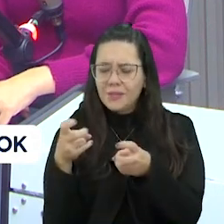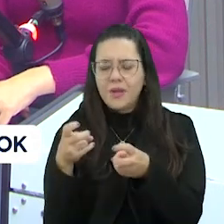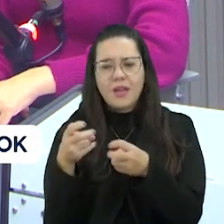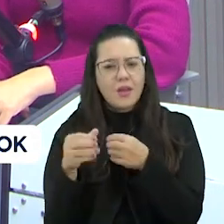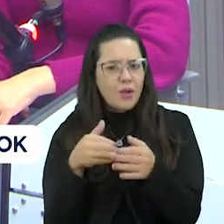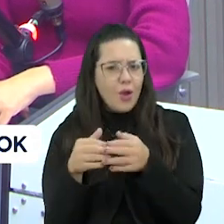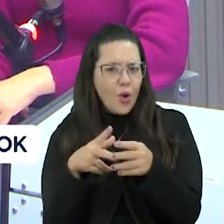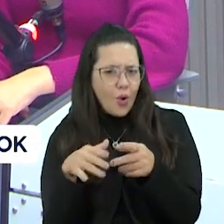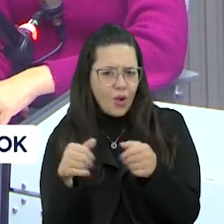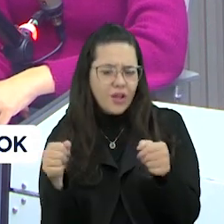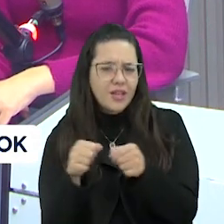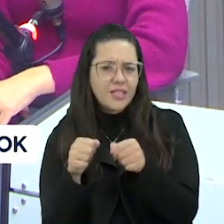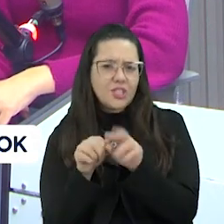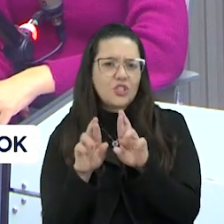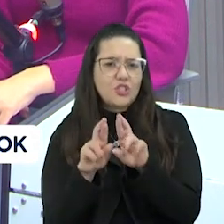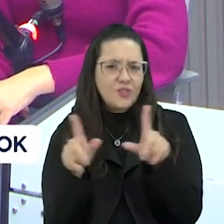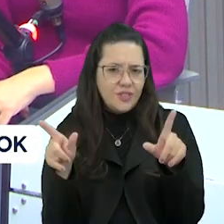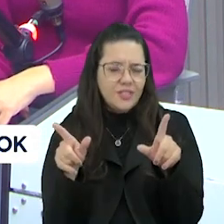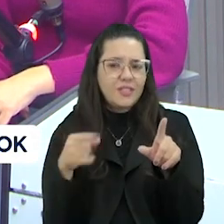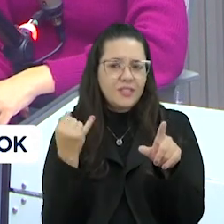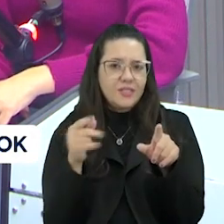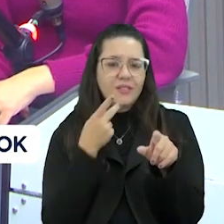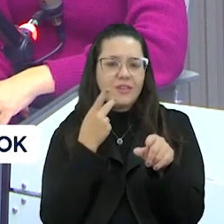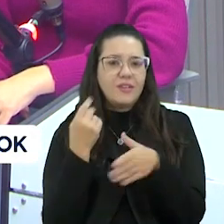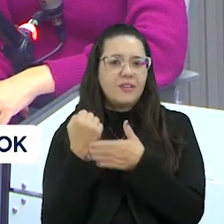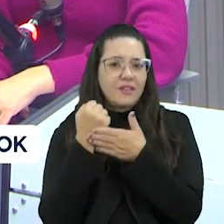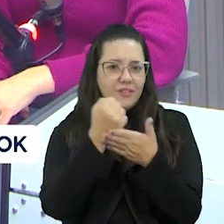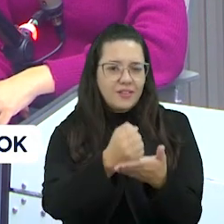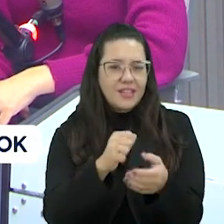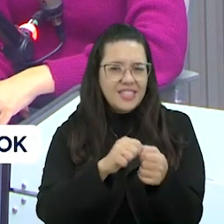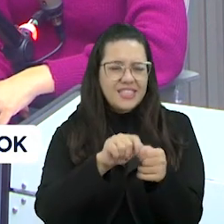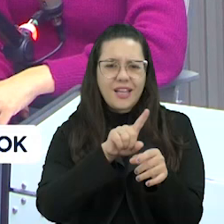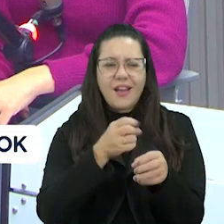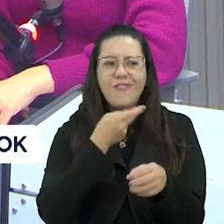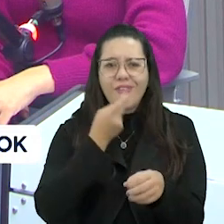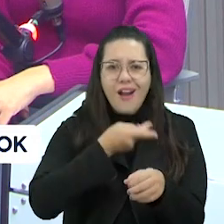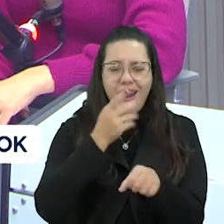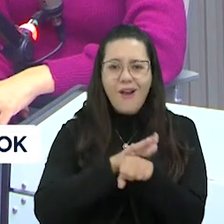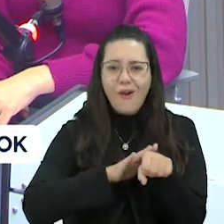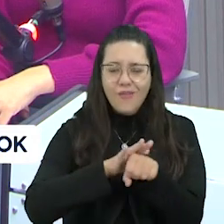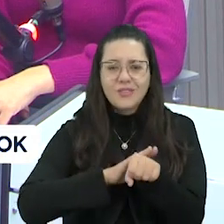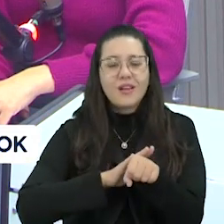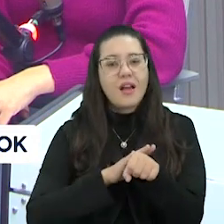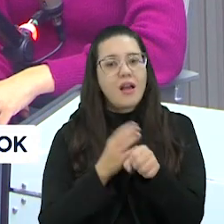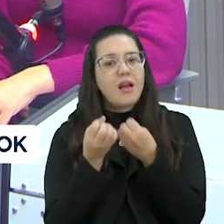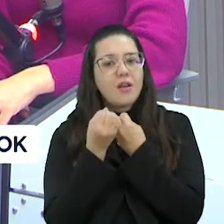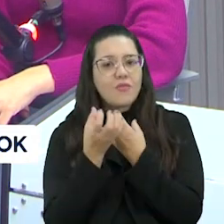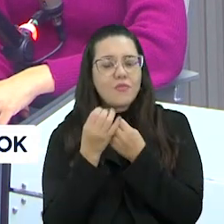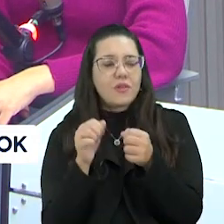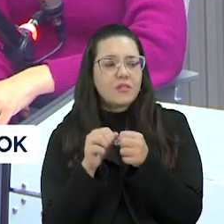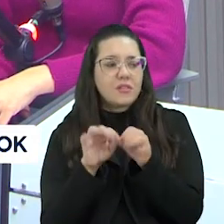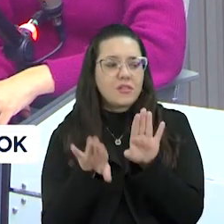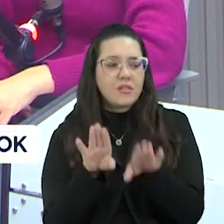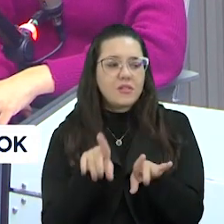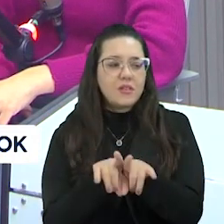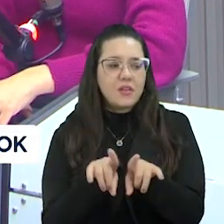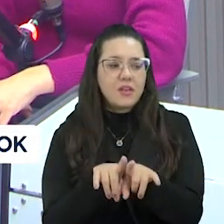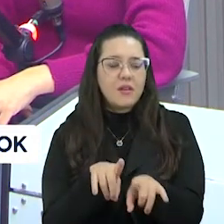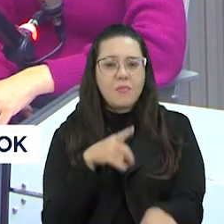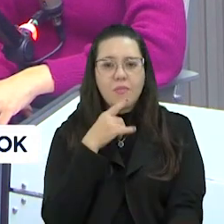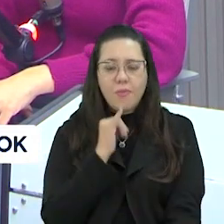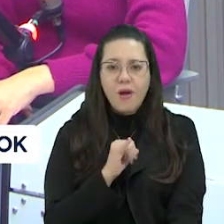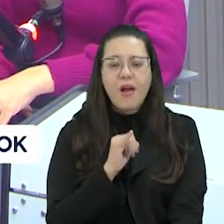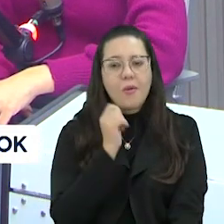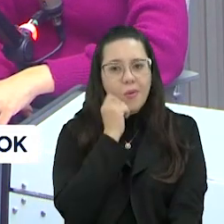diferente ou alguma coisa, é importante levar essa informação para a Polícia Militar? Às vezes o pai tem acesso a essa informação e nem sabe o que fazer